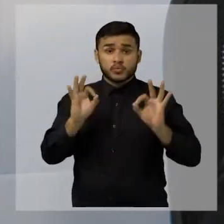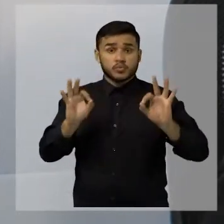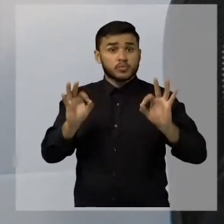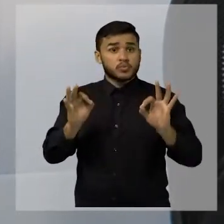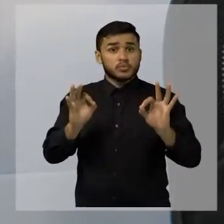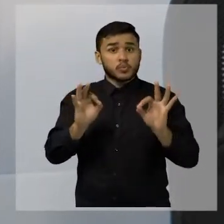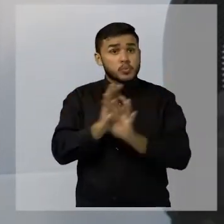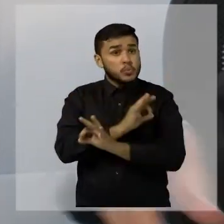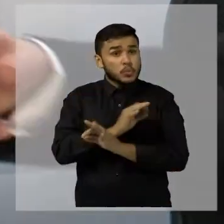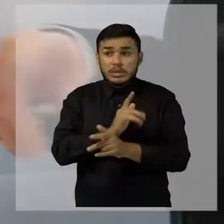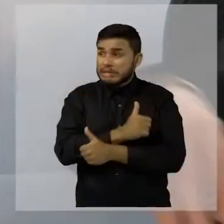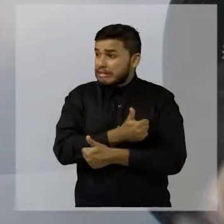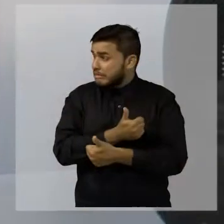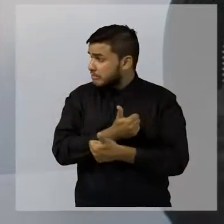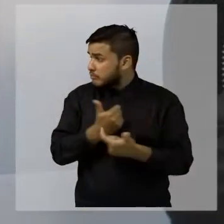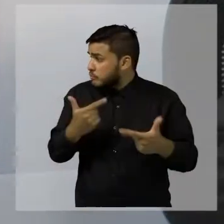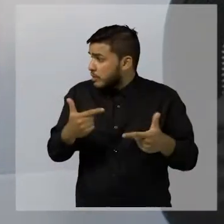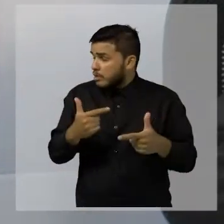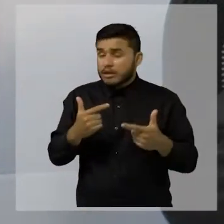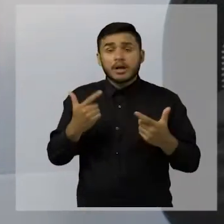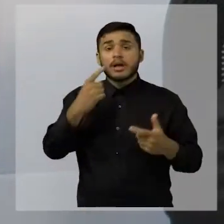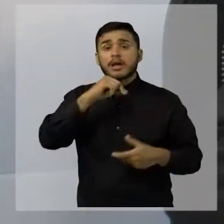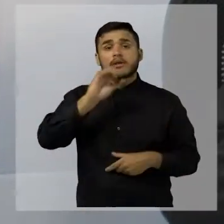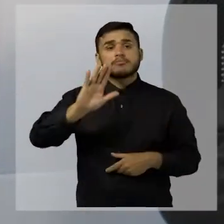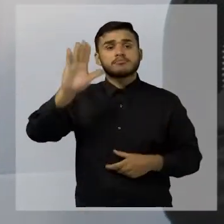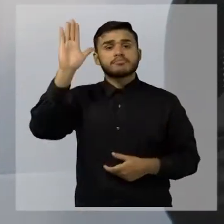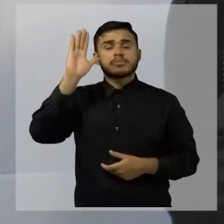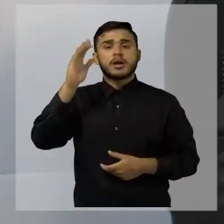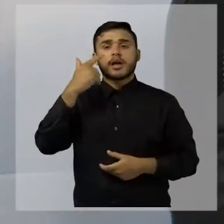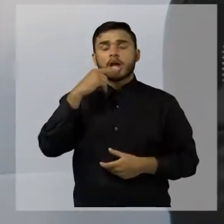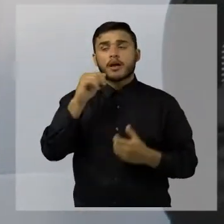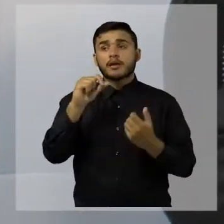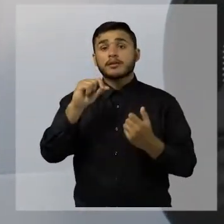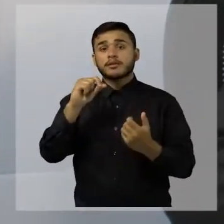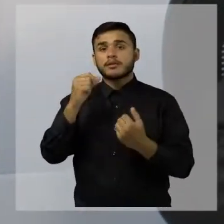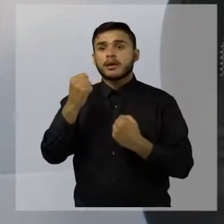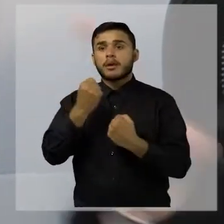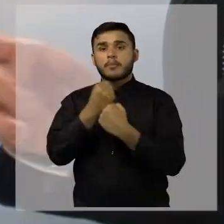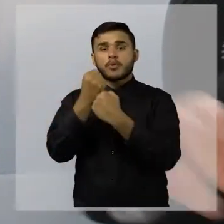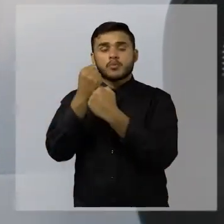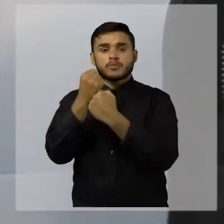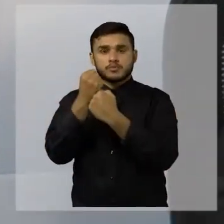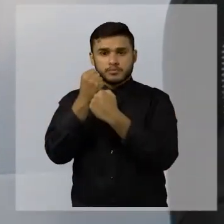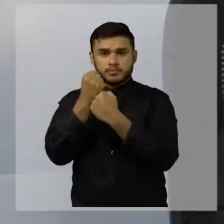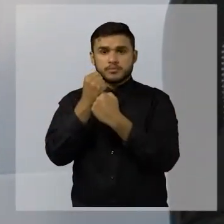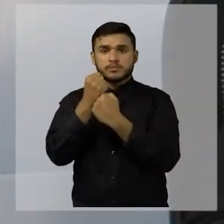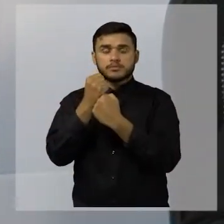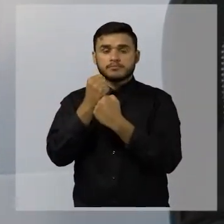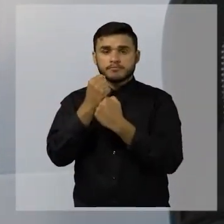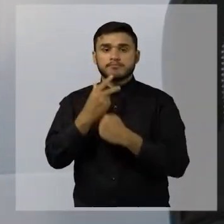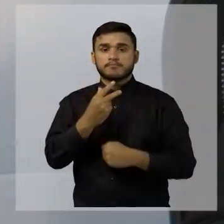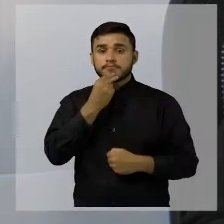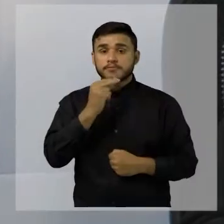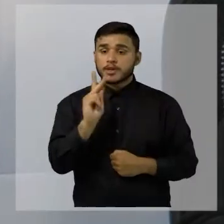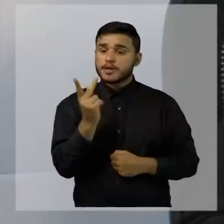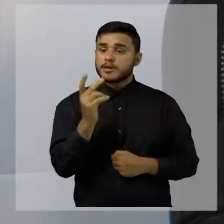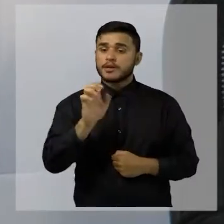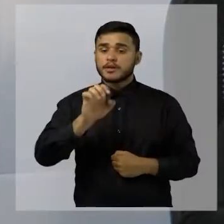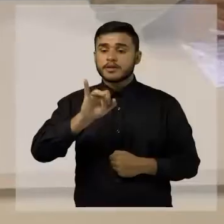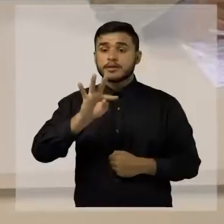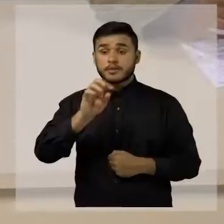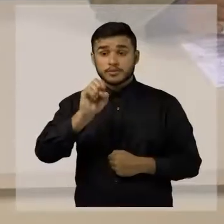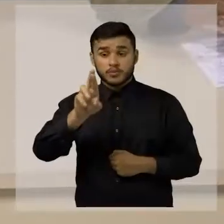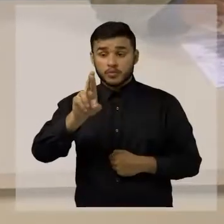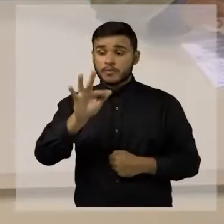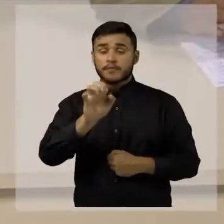original em Fortaleza, migrou para a candidatura de 2012 de Heitor Ferrer para prefeito de Fortaleza. Existe sempre esse público